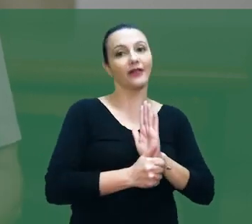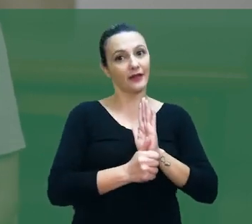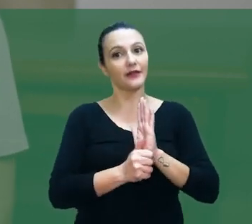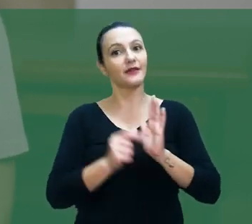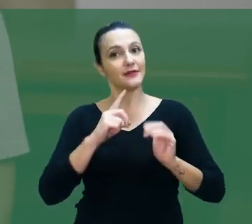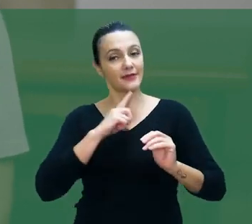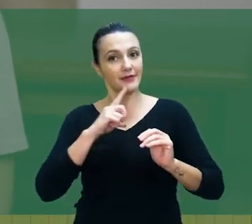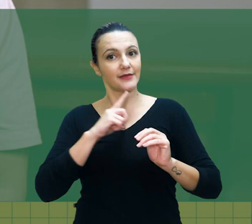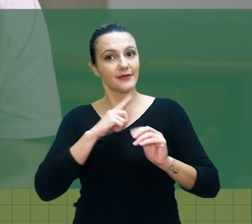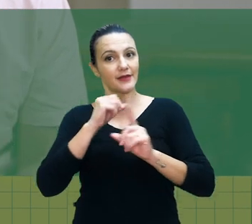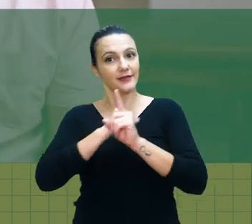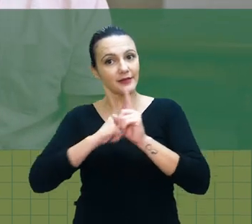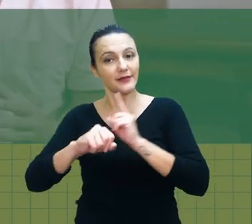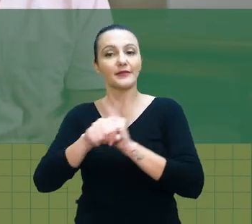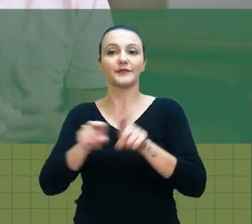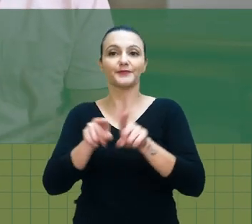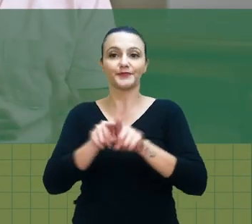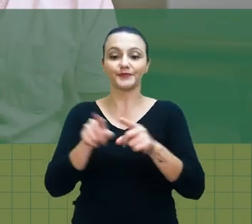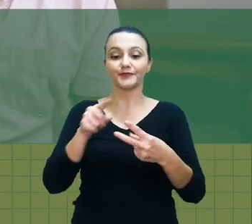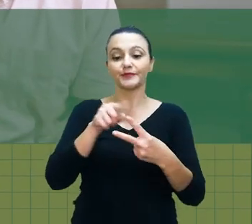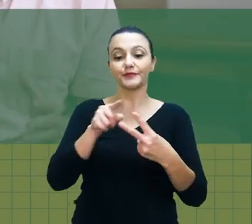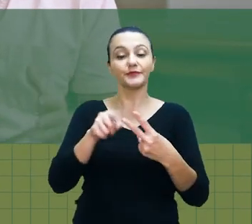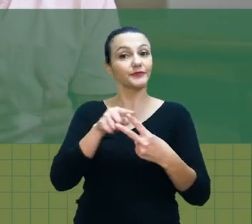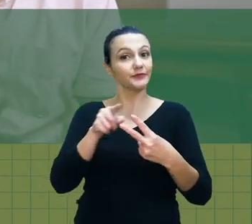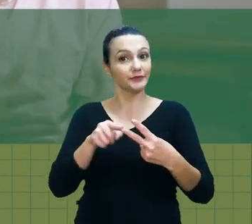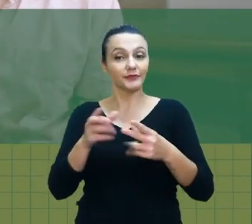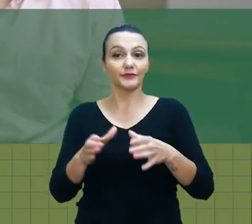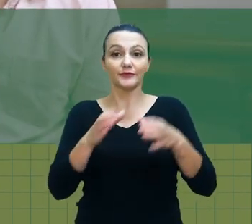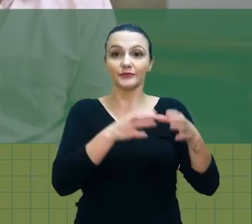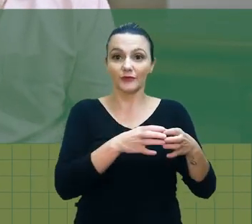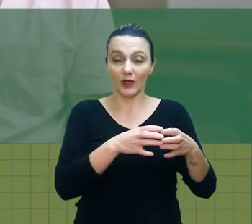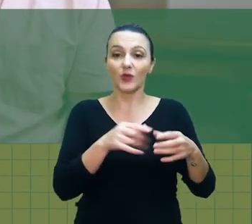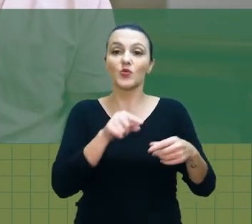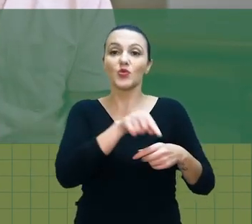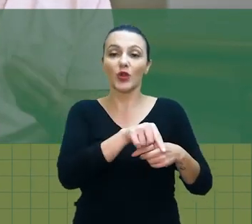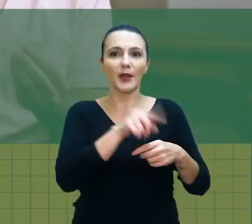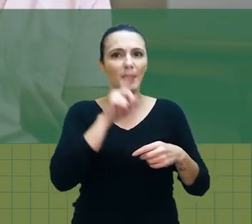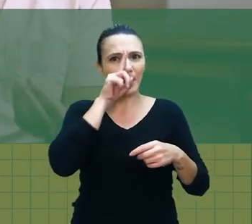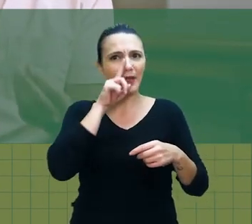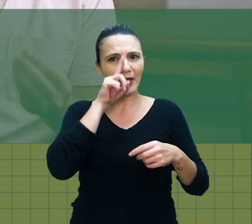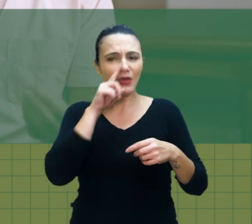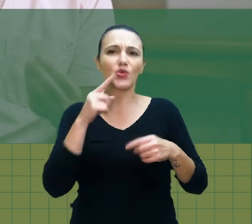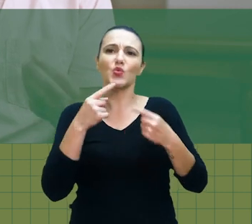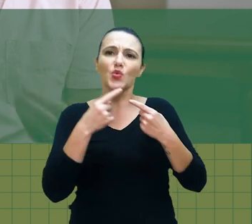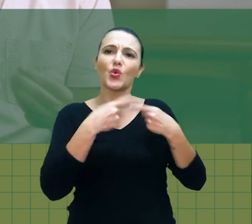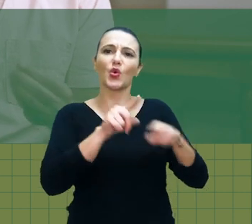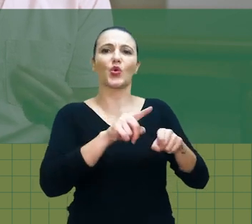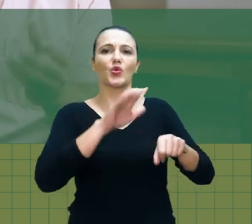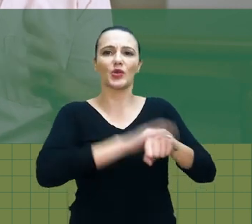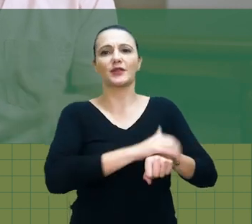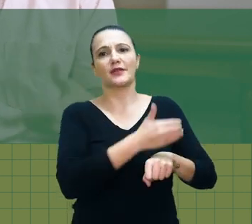em dois grandes grupos. Em primeiro lugar, os riscos políticos, os riscos à democracia. Como é que isso tem, de